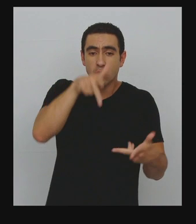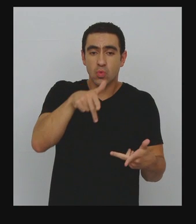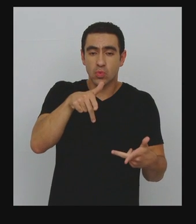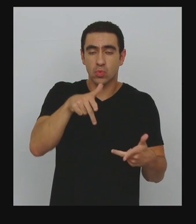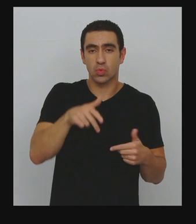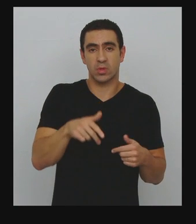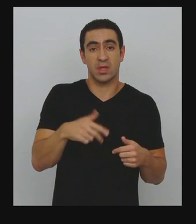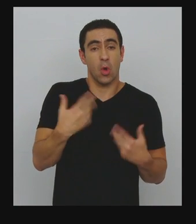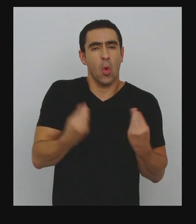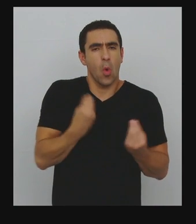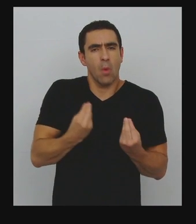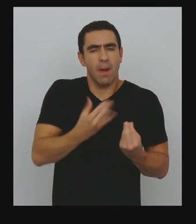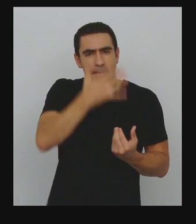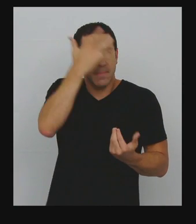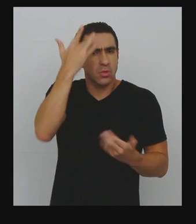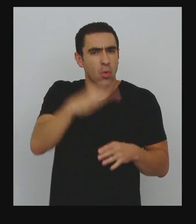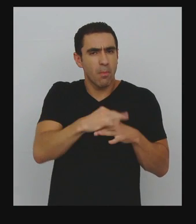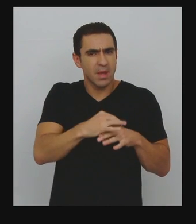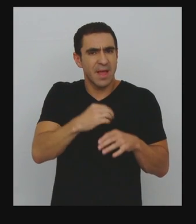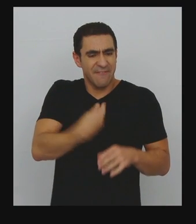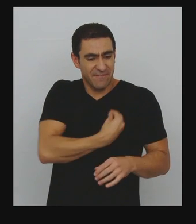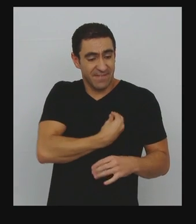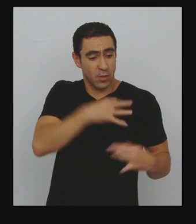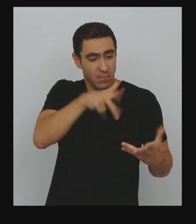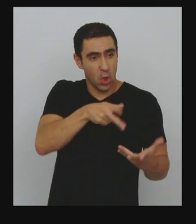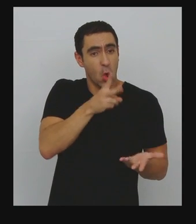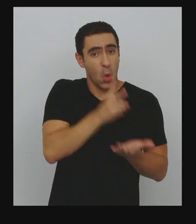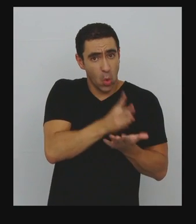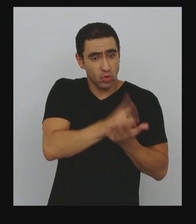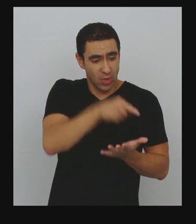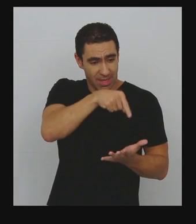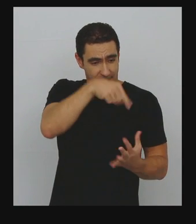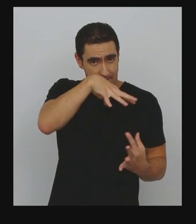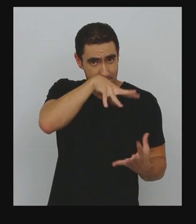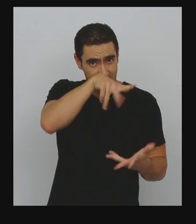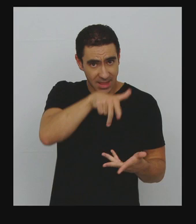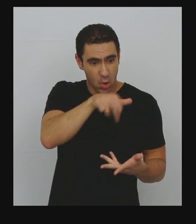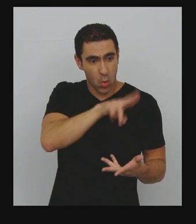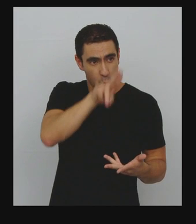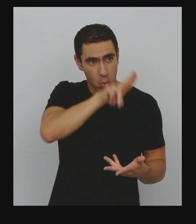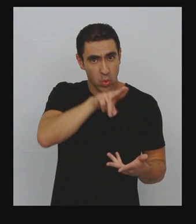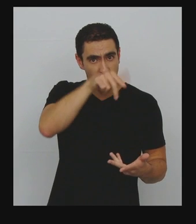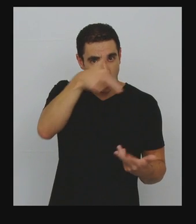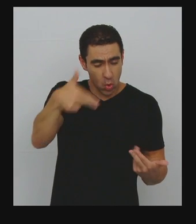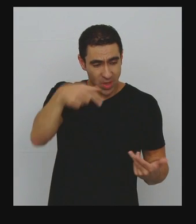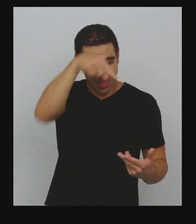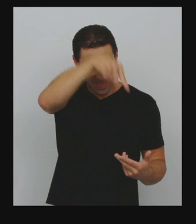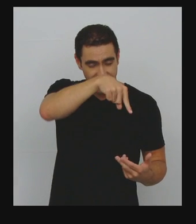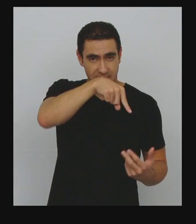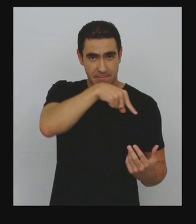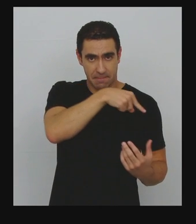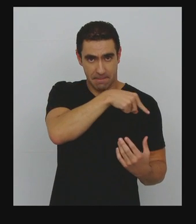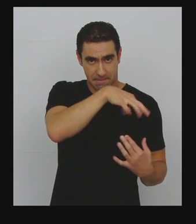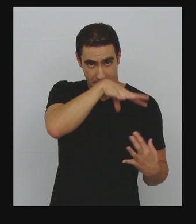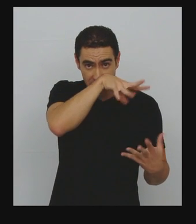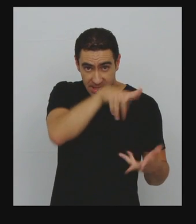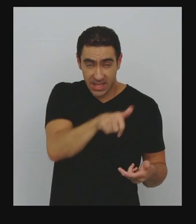planetária. Então, como é que o homem pode estar no planeta, continuar no planeta, utilizando os recursos